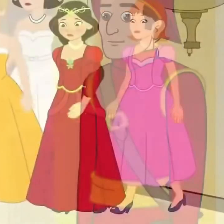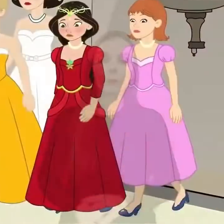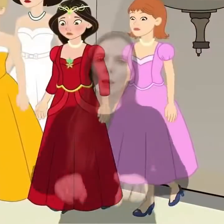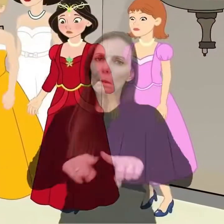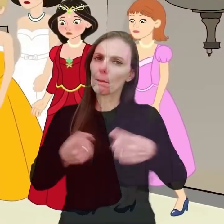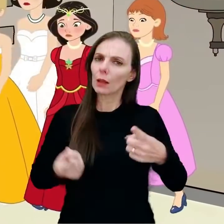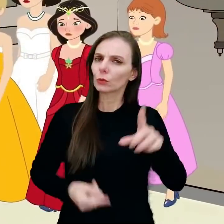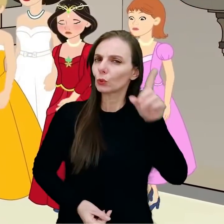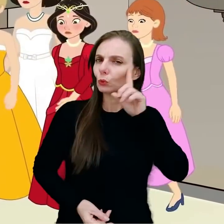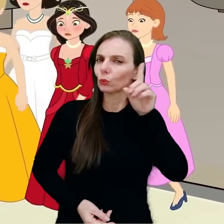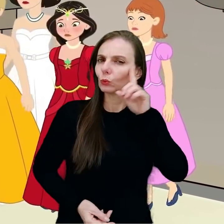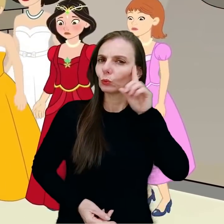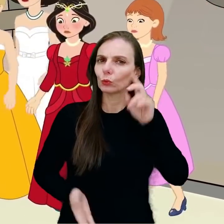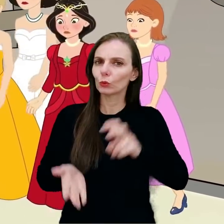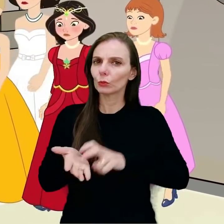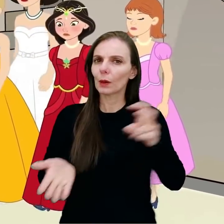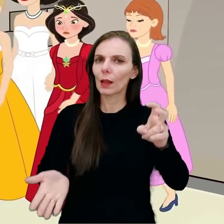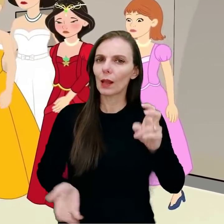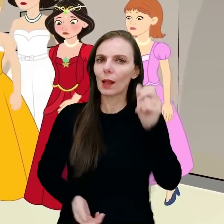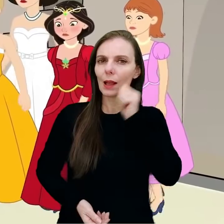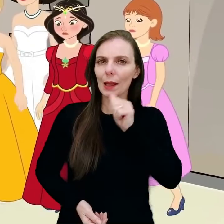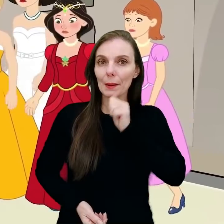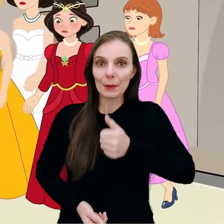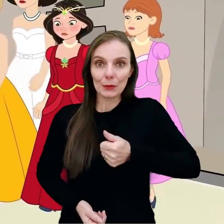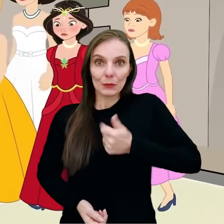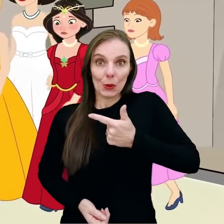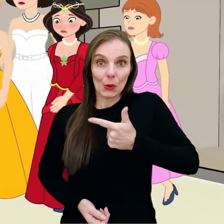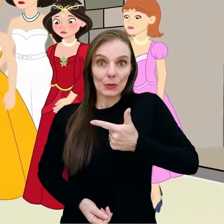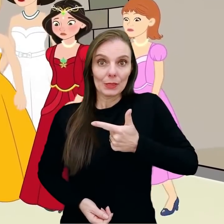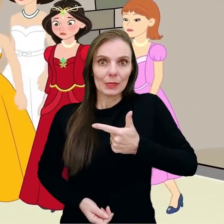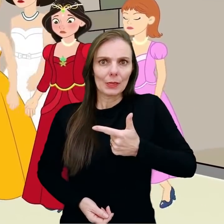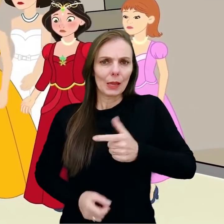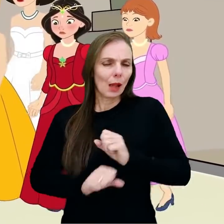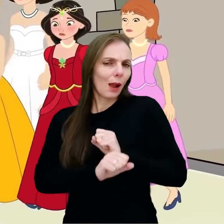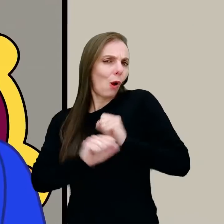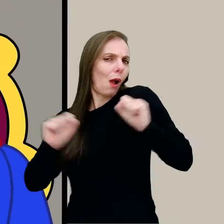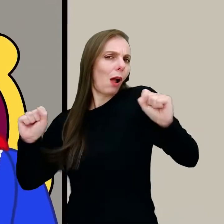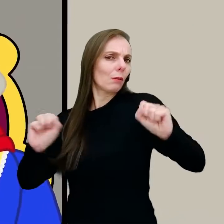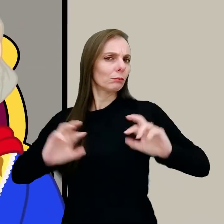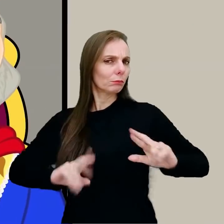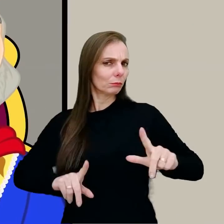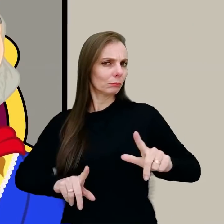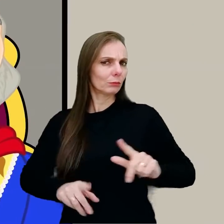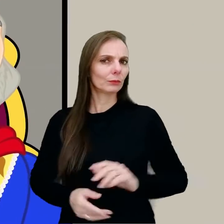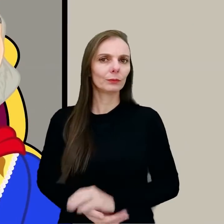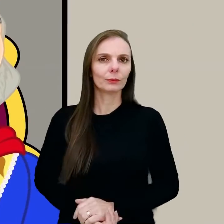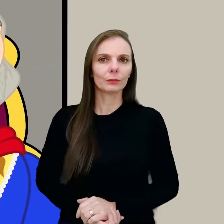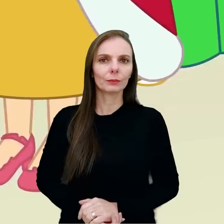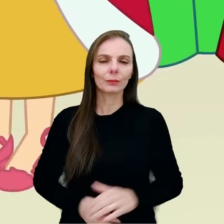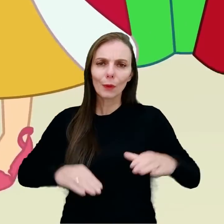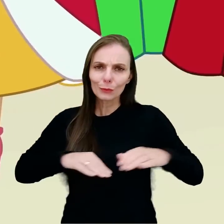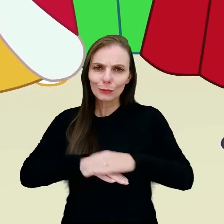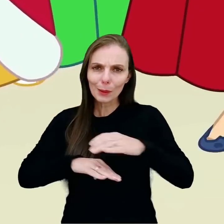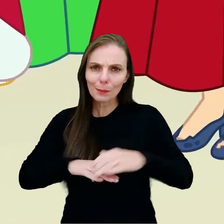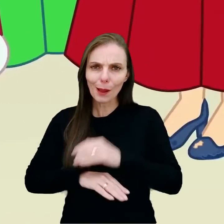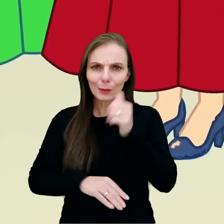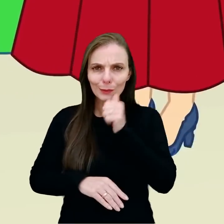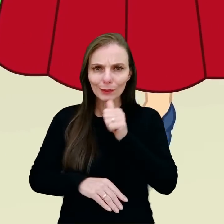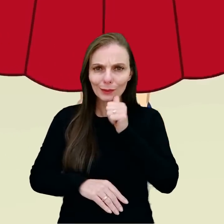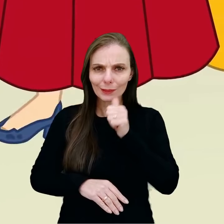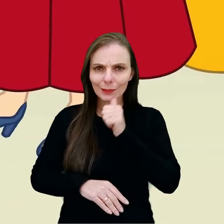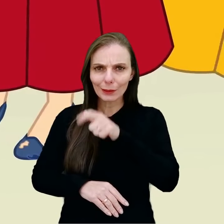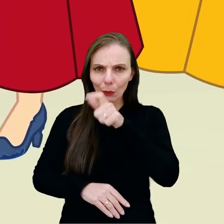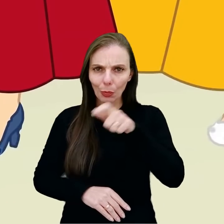Mas todas as manhãs, elas acordavam com algo muito estranho. Os sapatos das